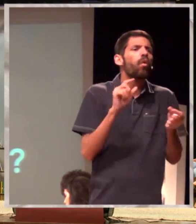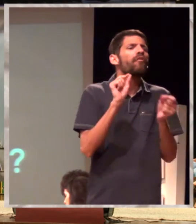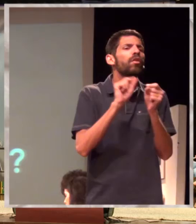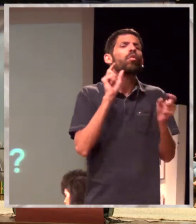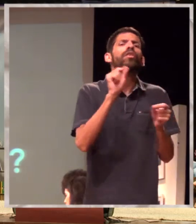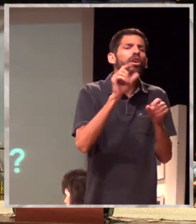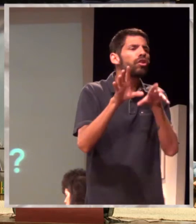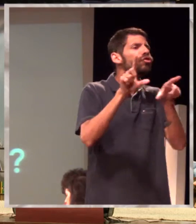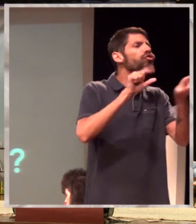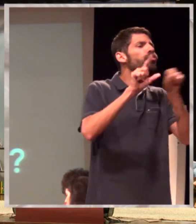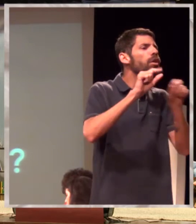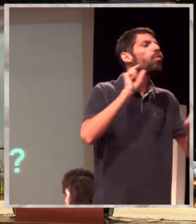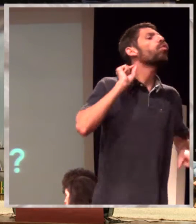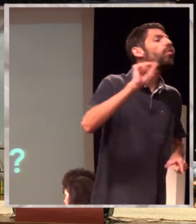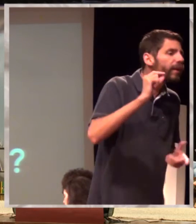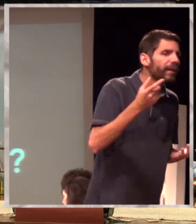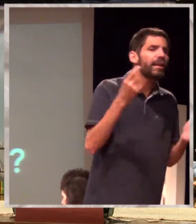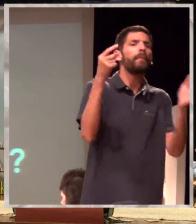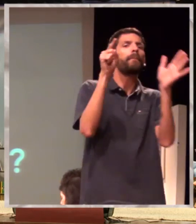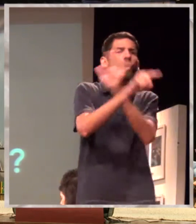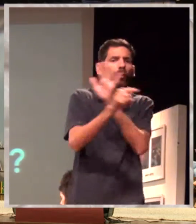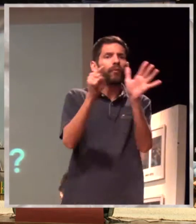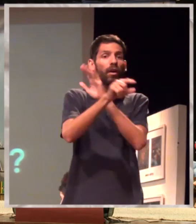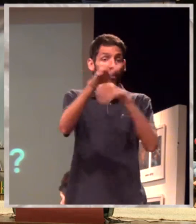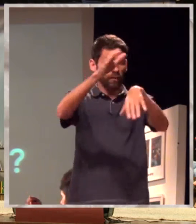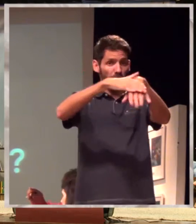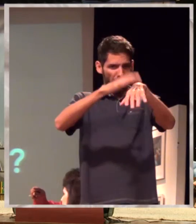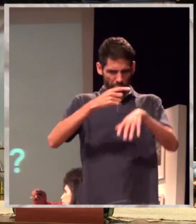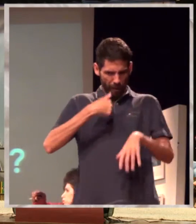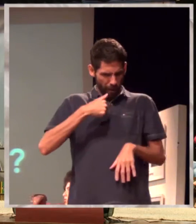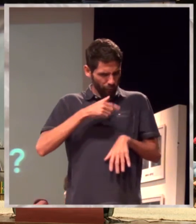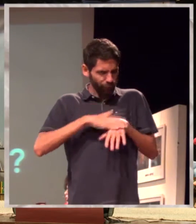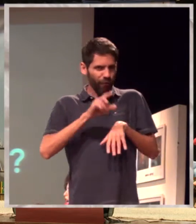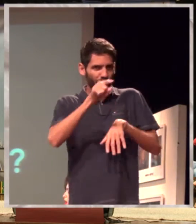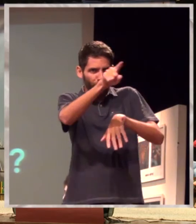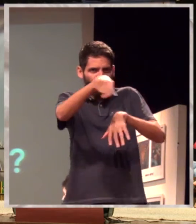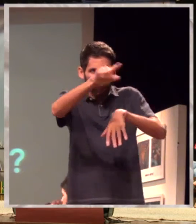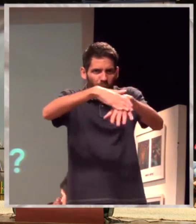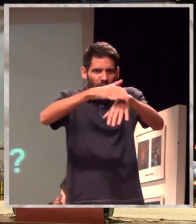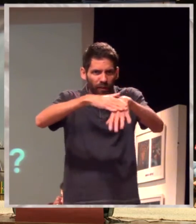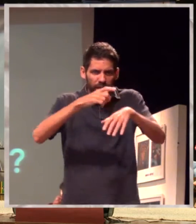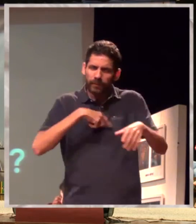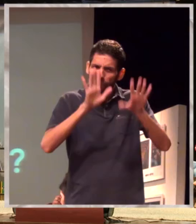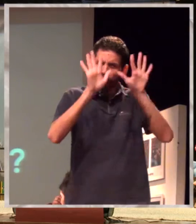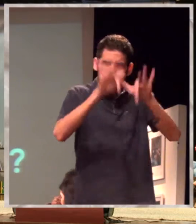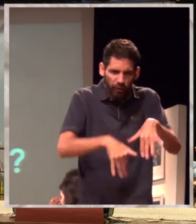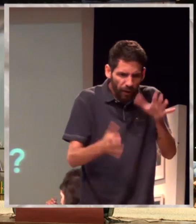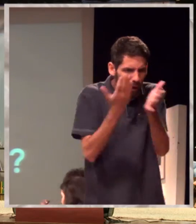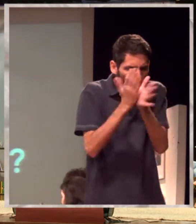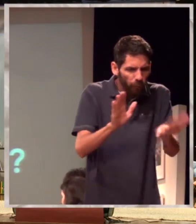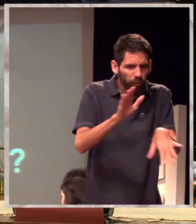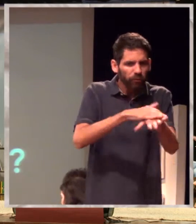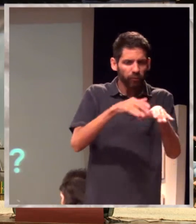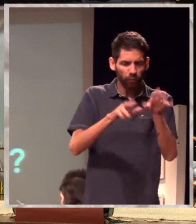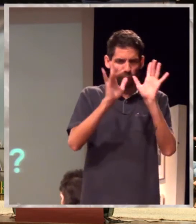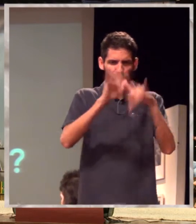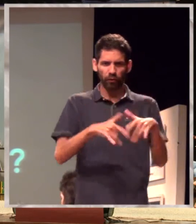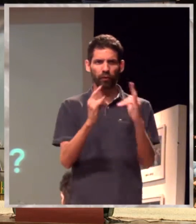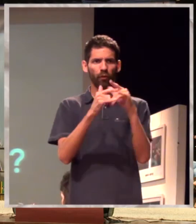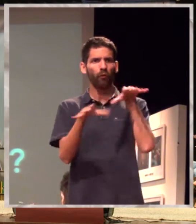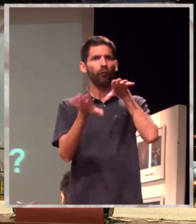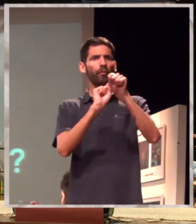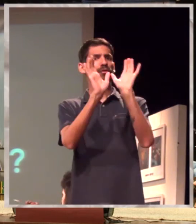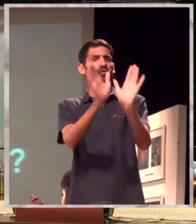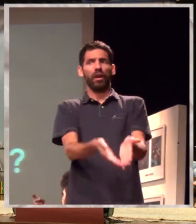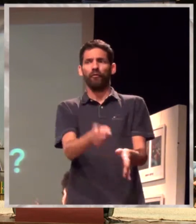os processos de construção das escolhas, que a escolha não é feita só no momento que ele está saindo do INES, da